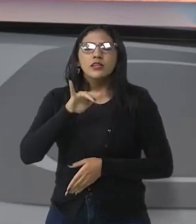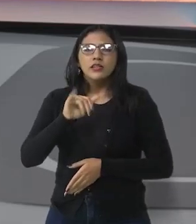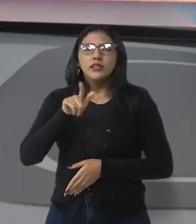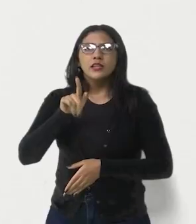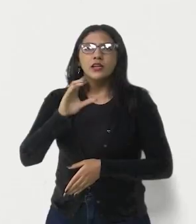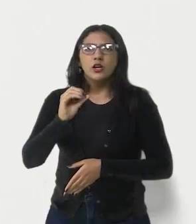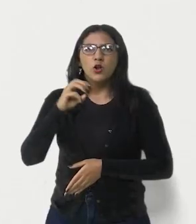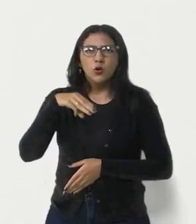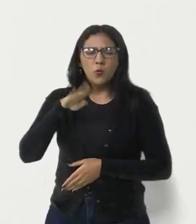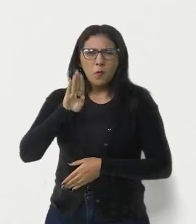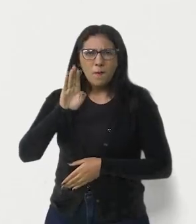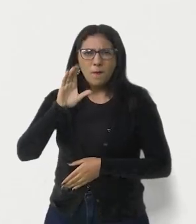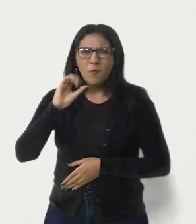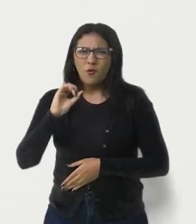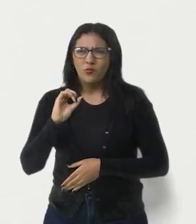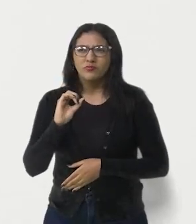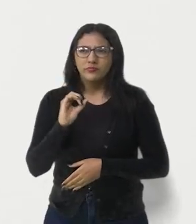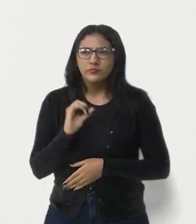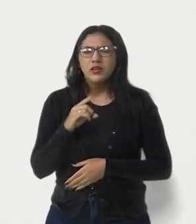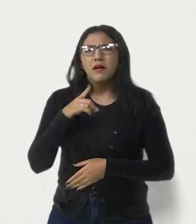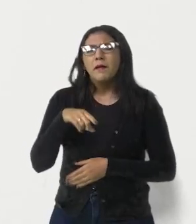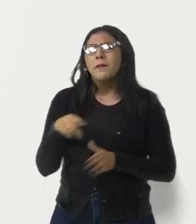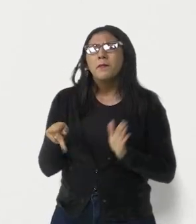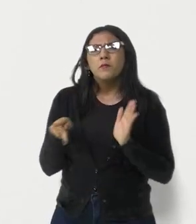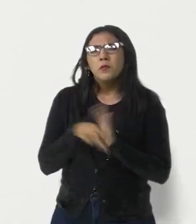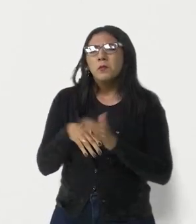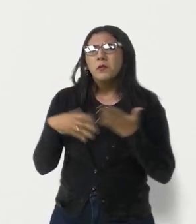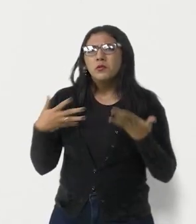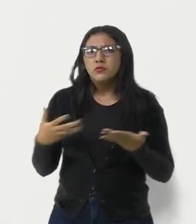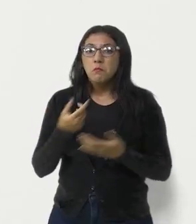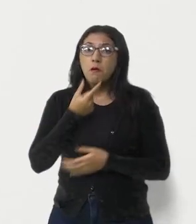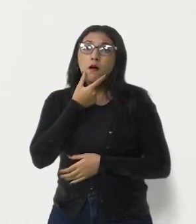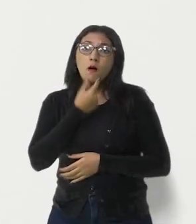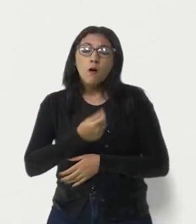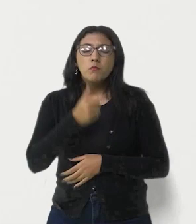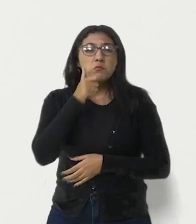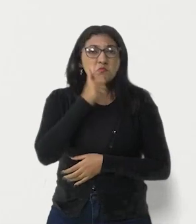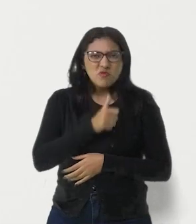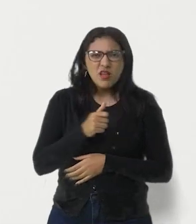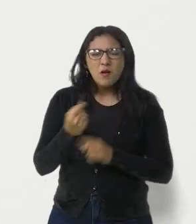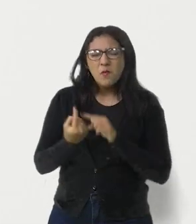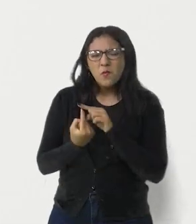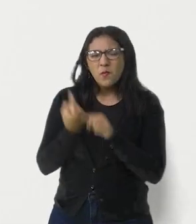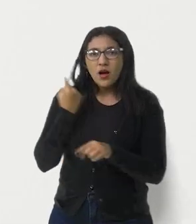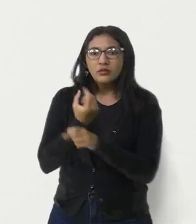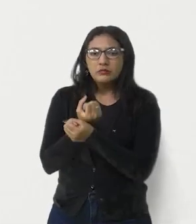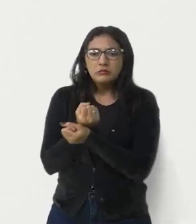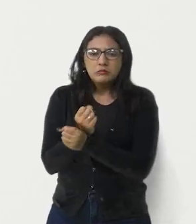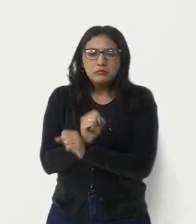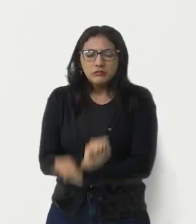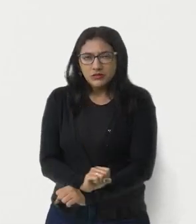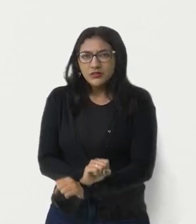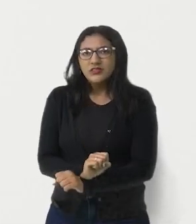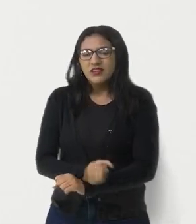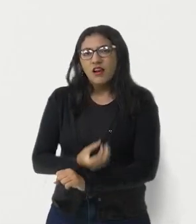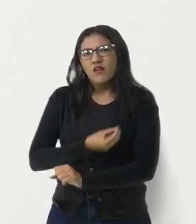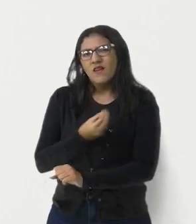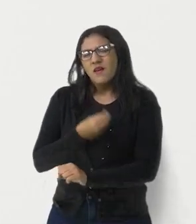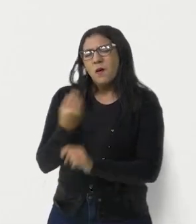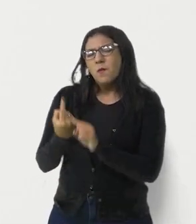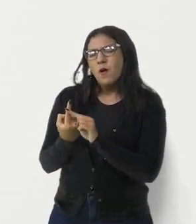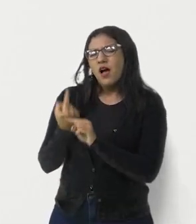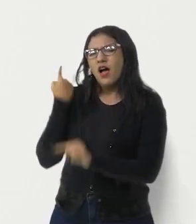os quilombos. Então, são comunidades constituídas por homens e mulheres escravizados que fugiram na época da